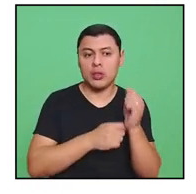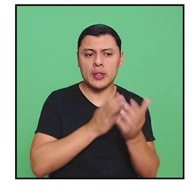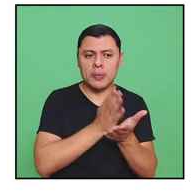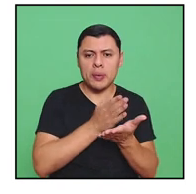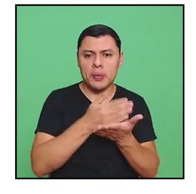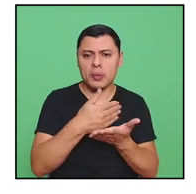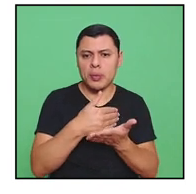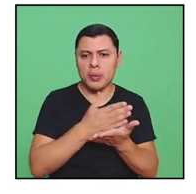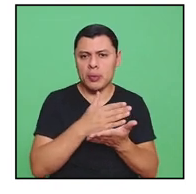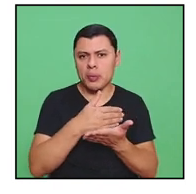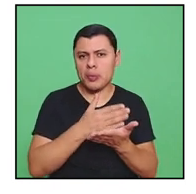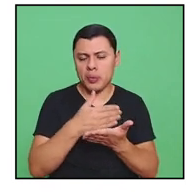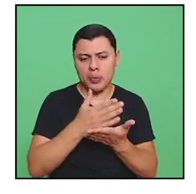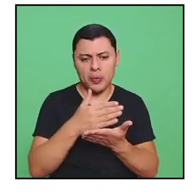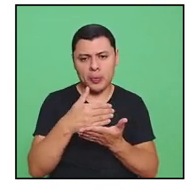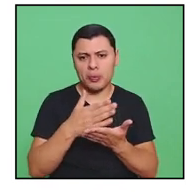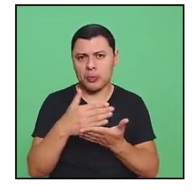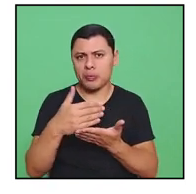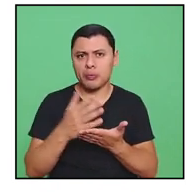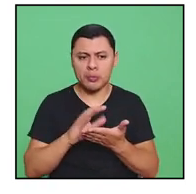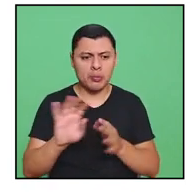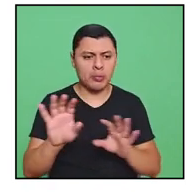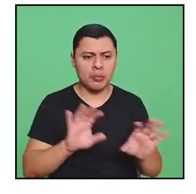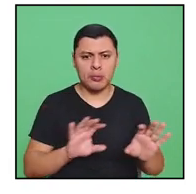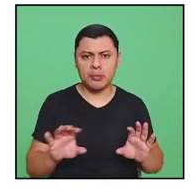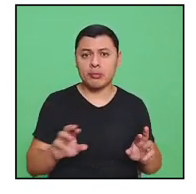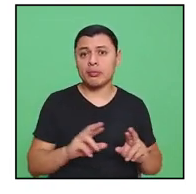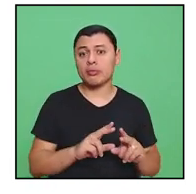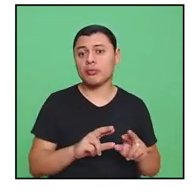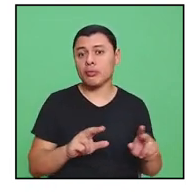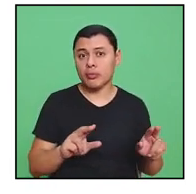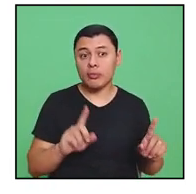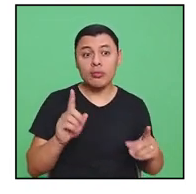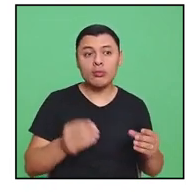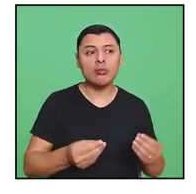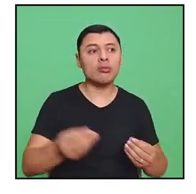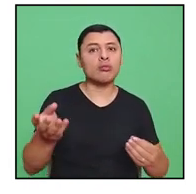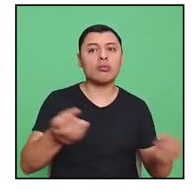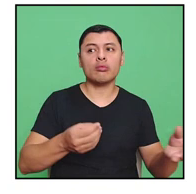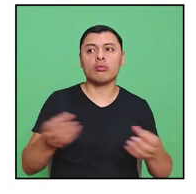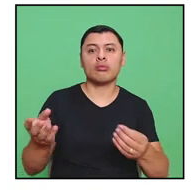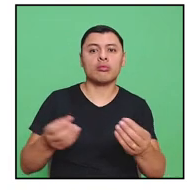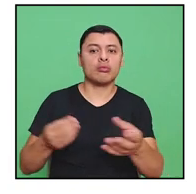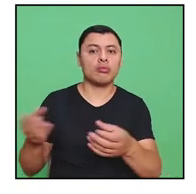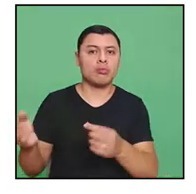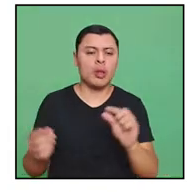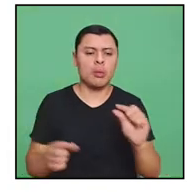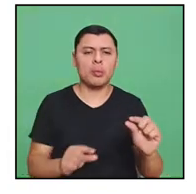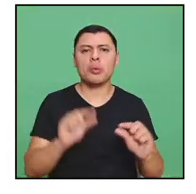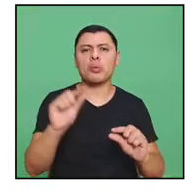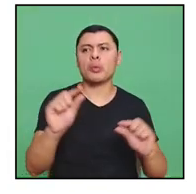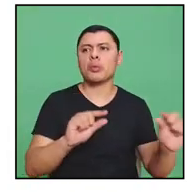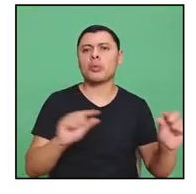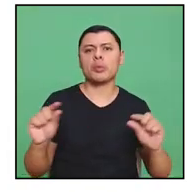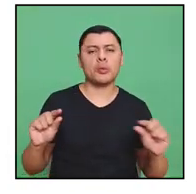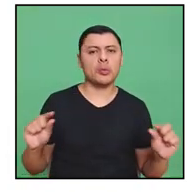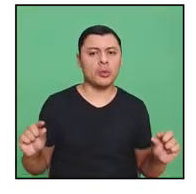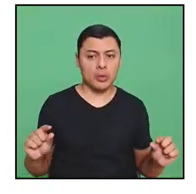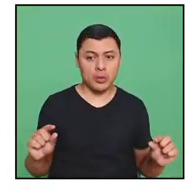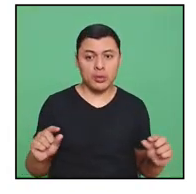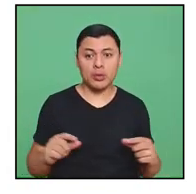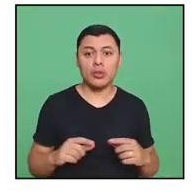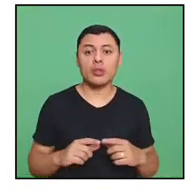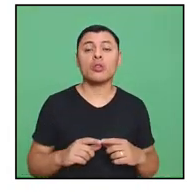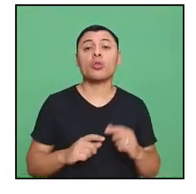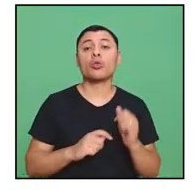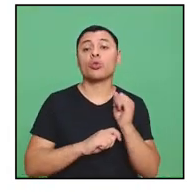em várias partes e ser redistribuído em pedacinhos. Um token